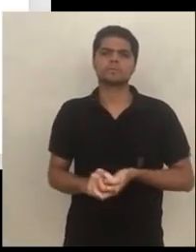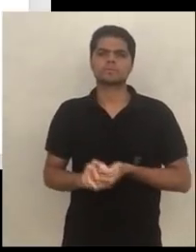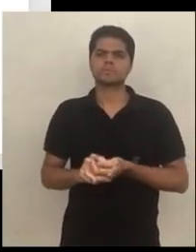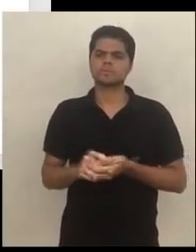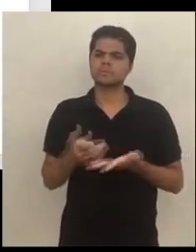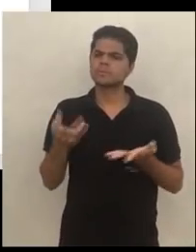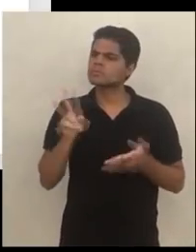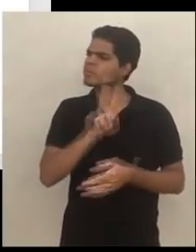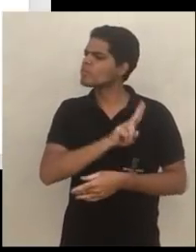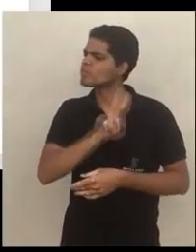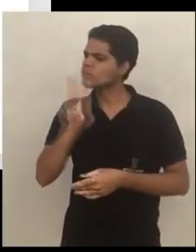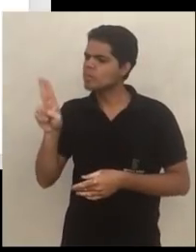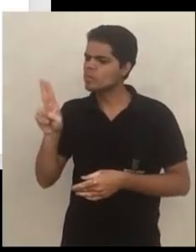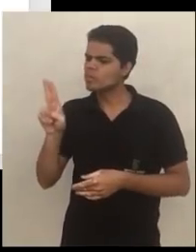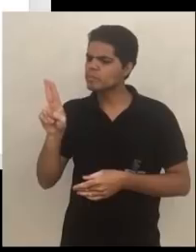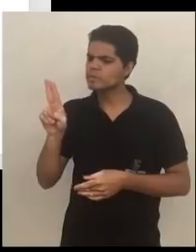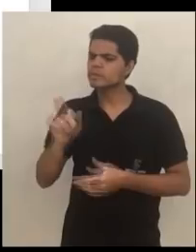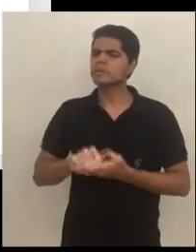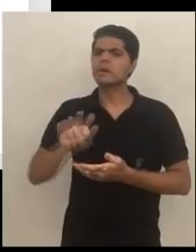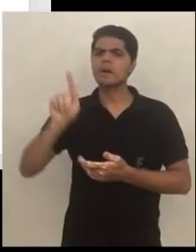mudou agora, né? É